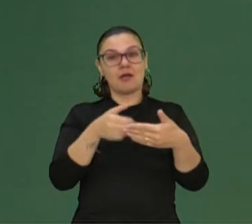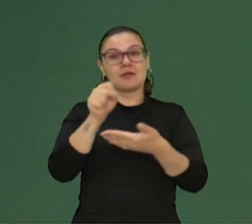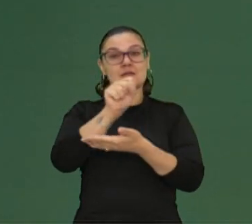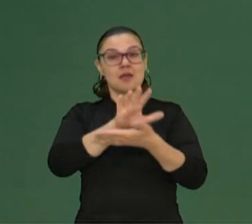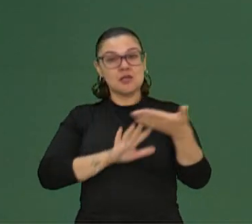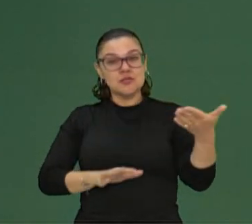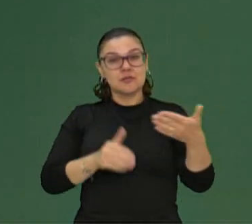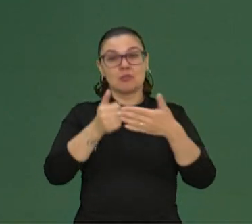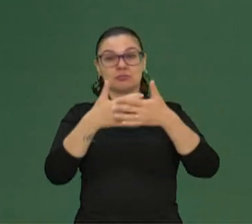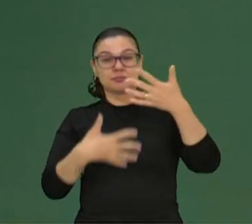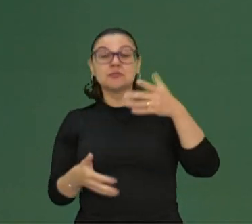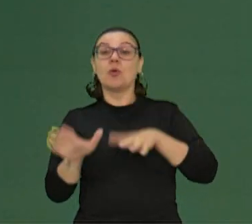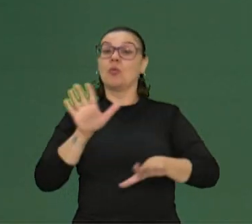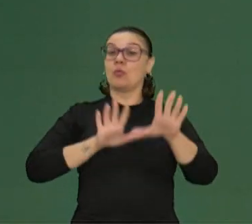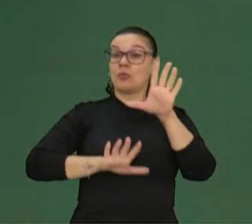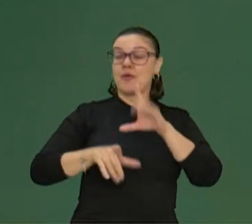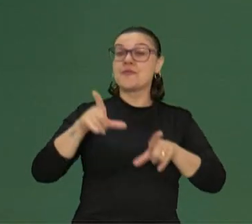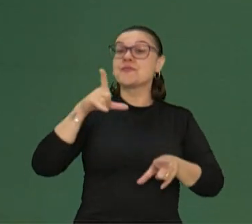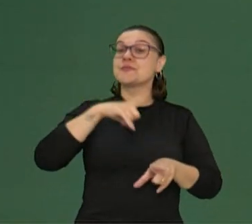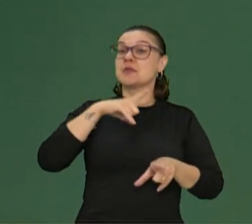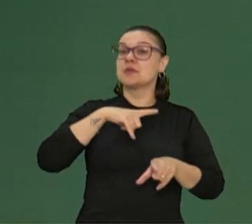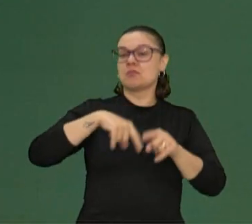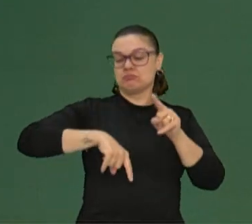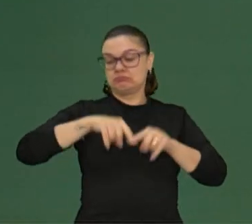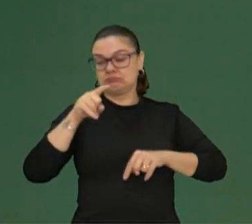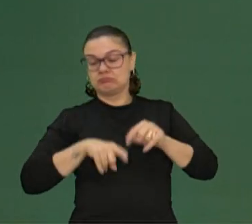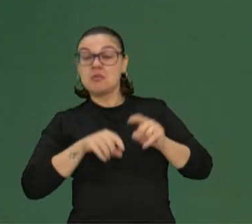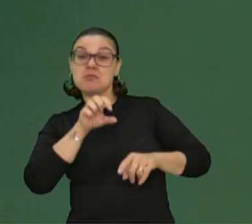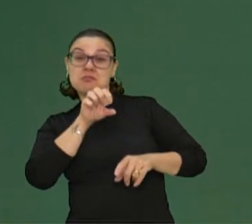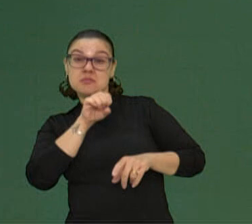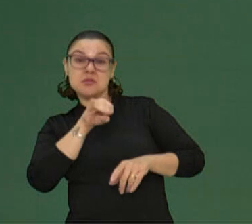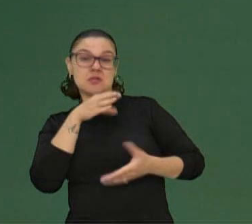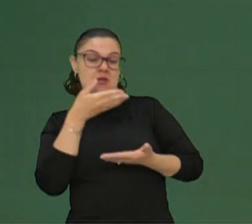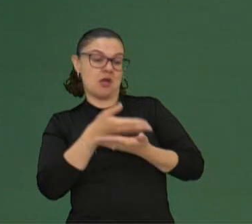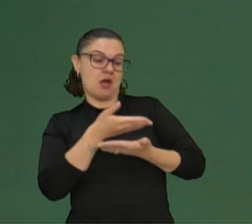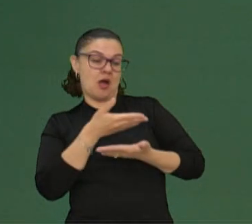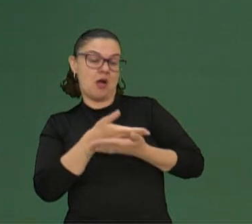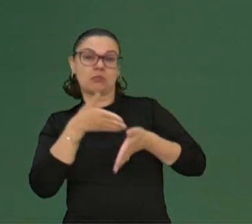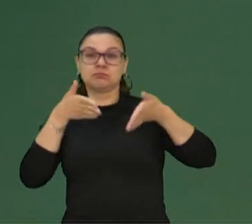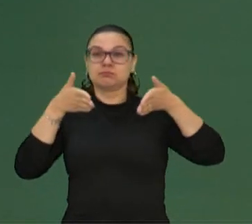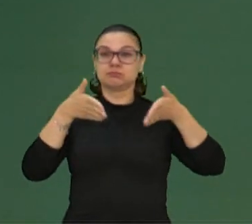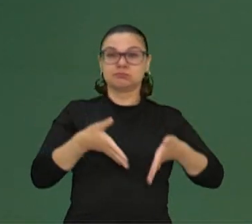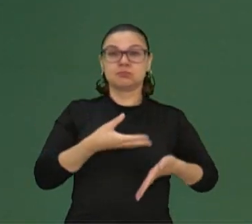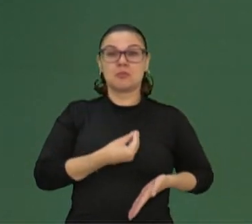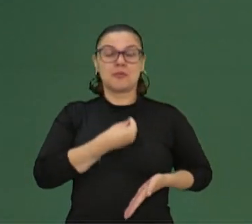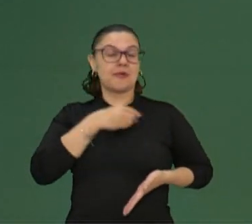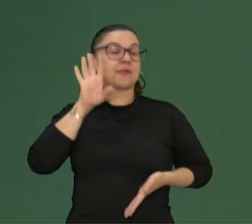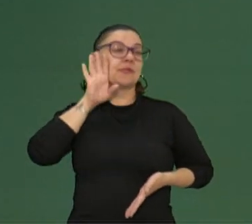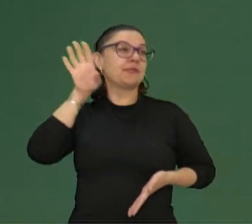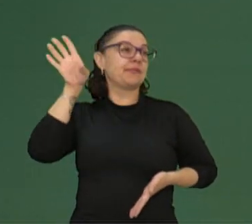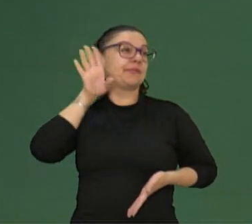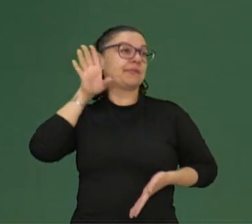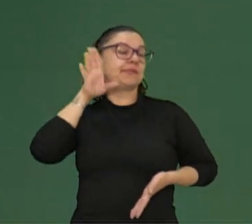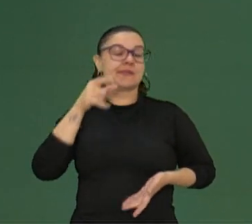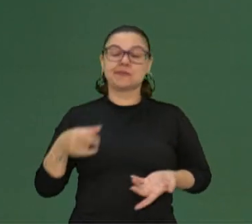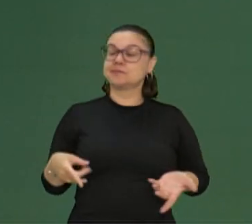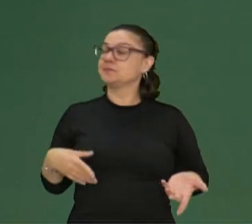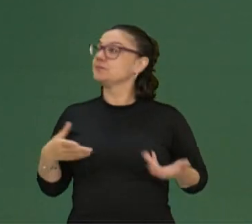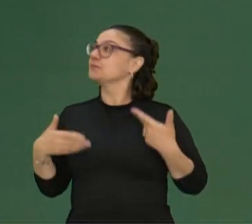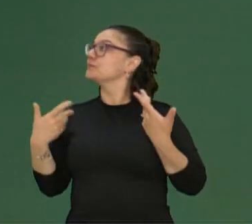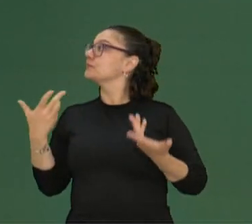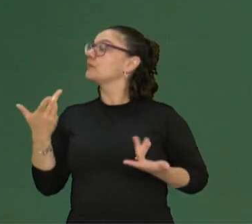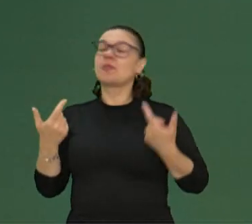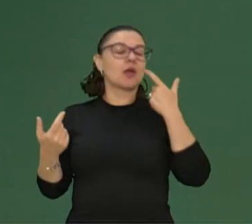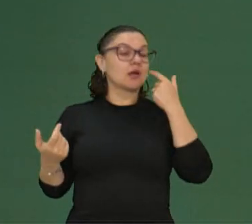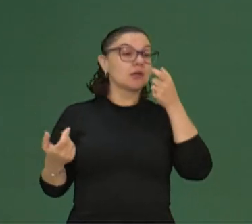gente, você tem muita ferramenta. Se é uma aula presencial e você, por algum motivo, ficou desatento, a cabeça passeou durante a aula e você